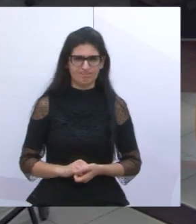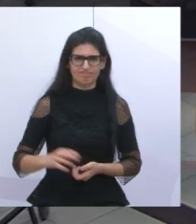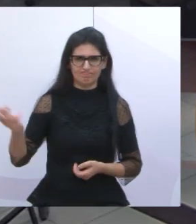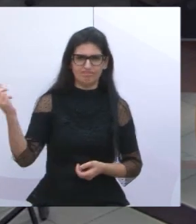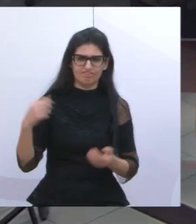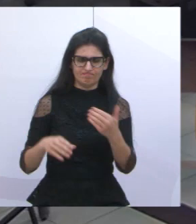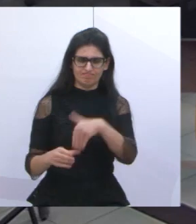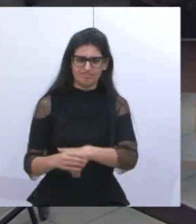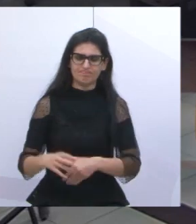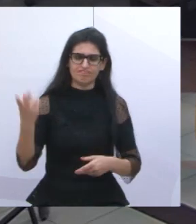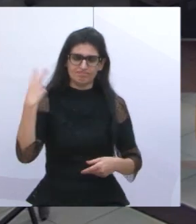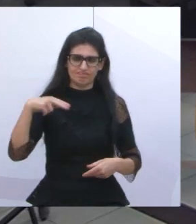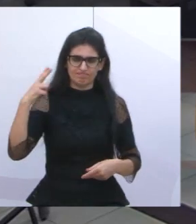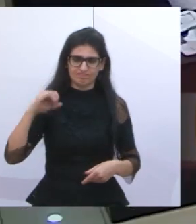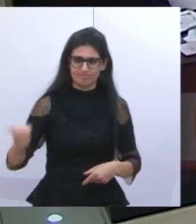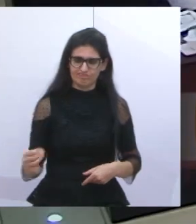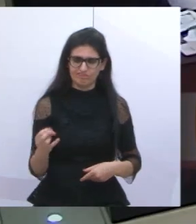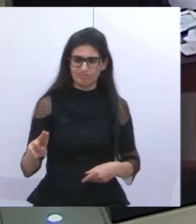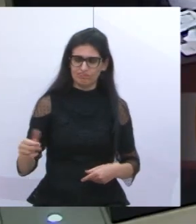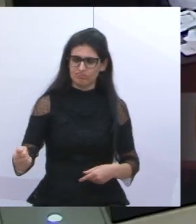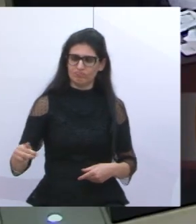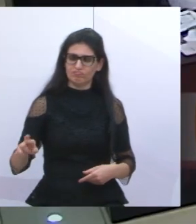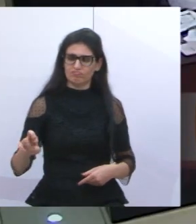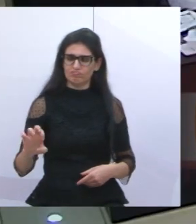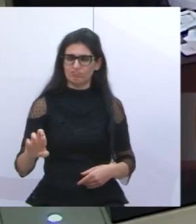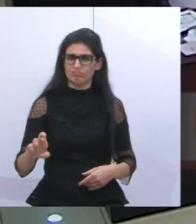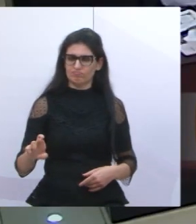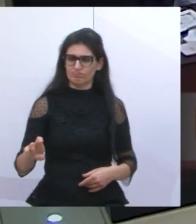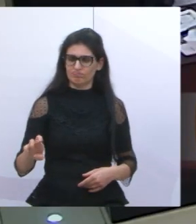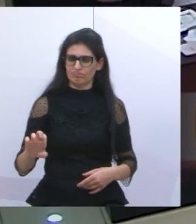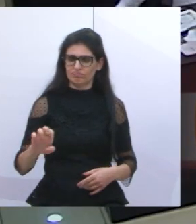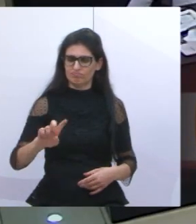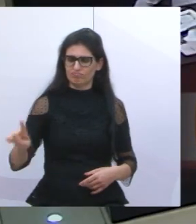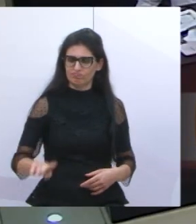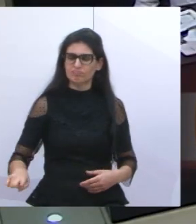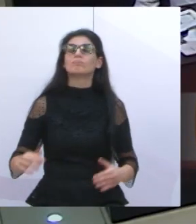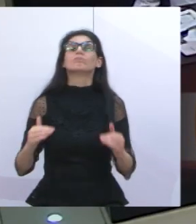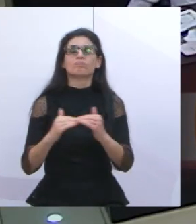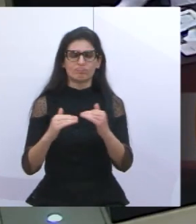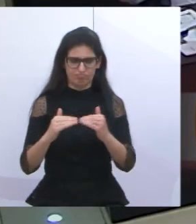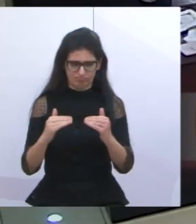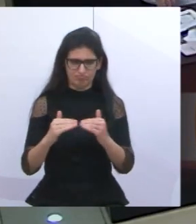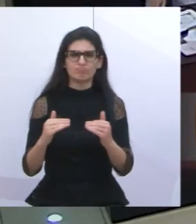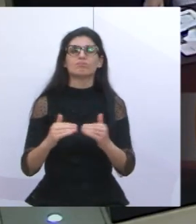Como vota o vereador Juarez Araújo? Favorável.